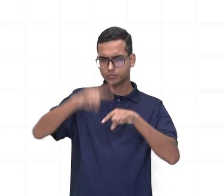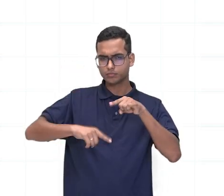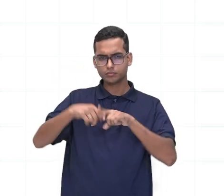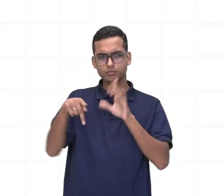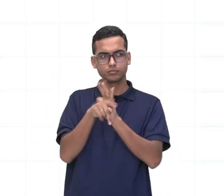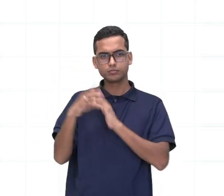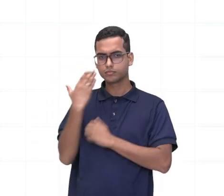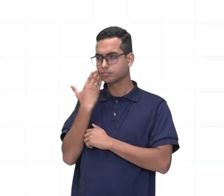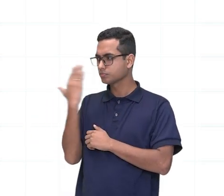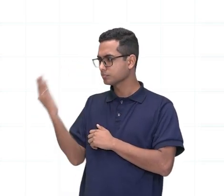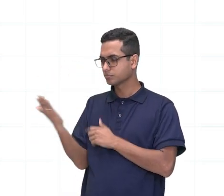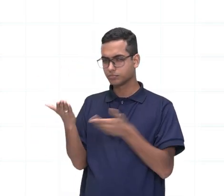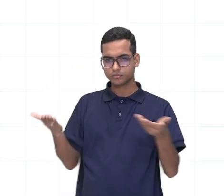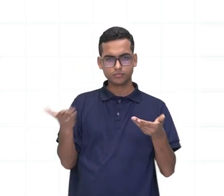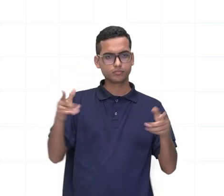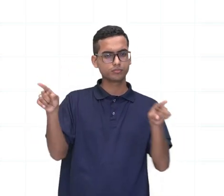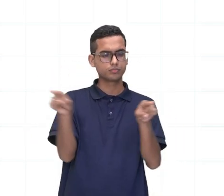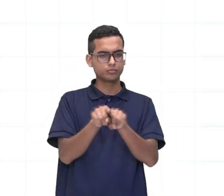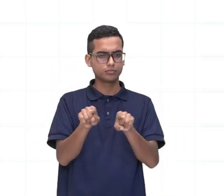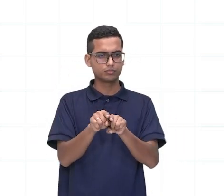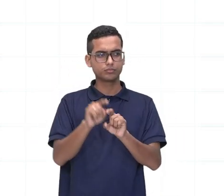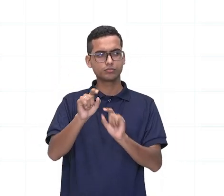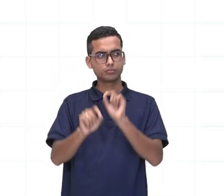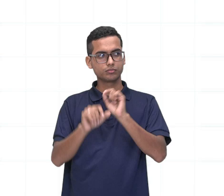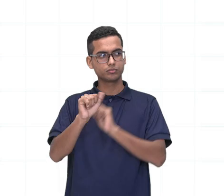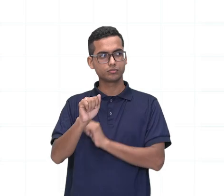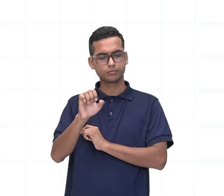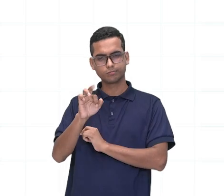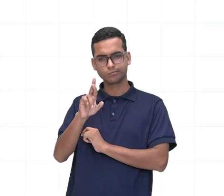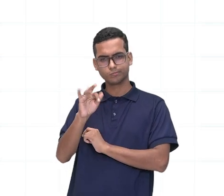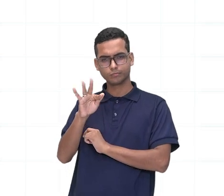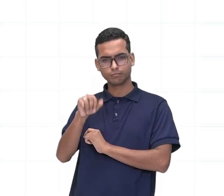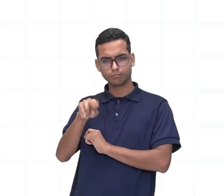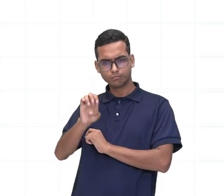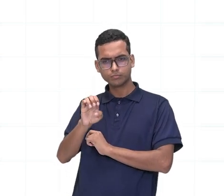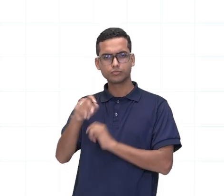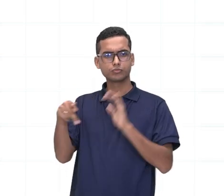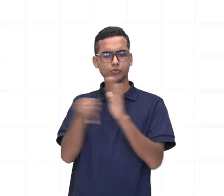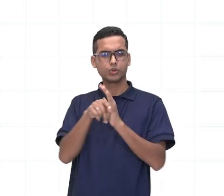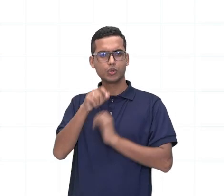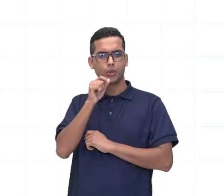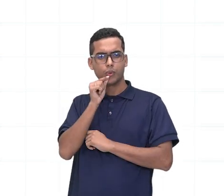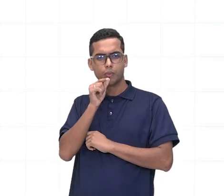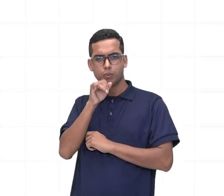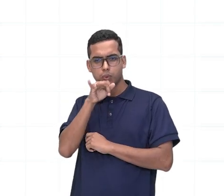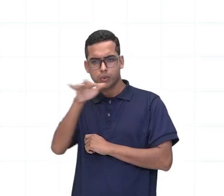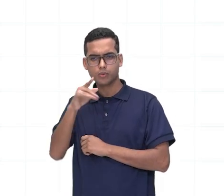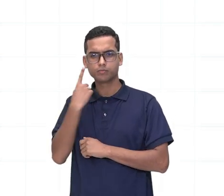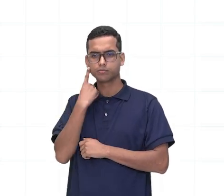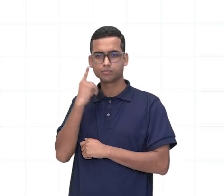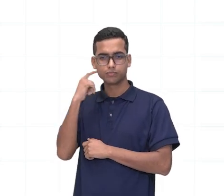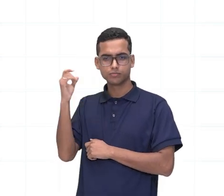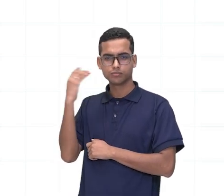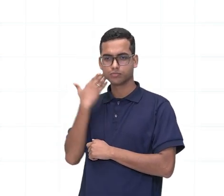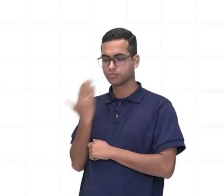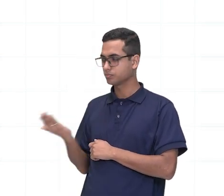de aerofone, ou seja, um instrumento de sopro. Vamos ouvi-lo?